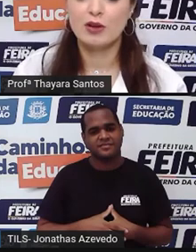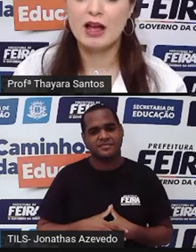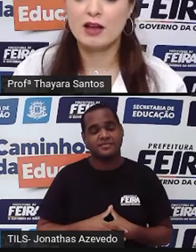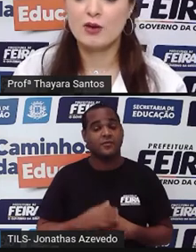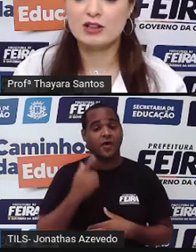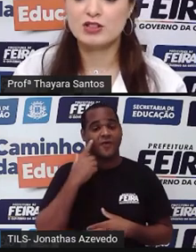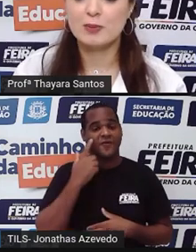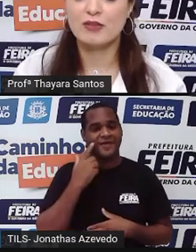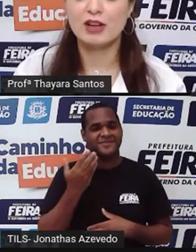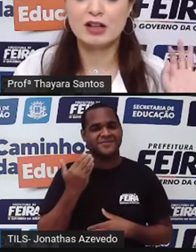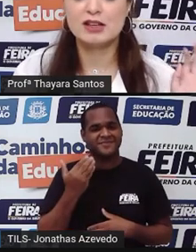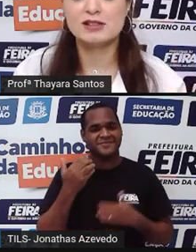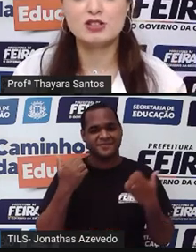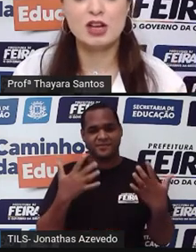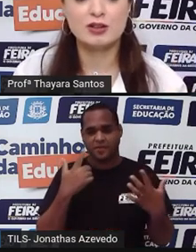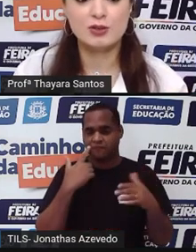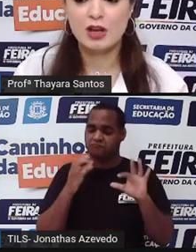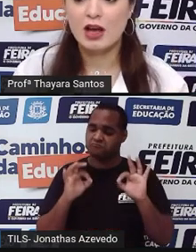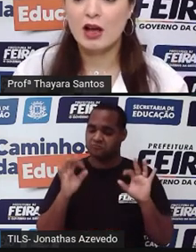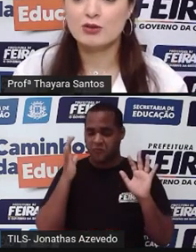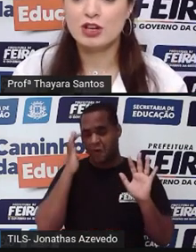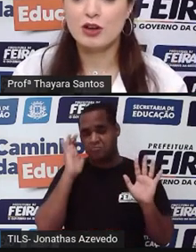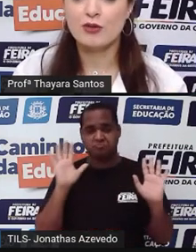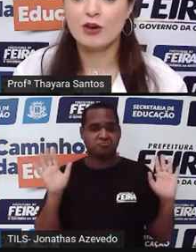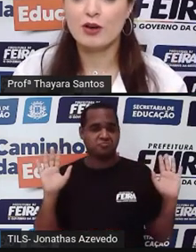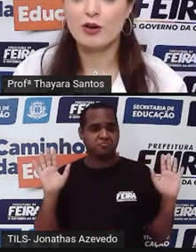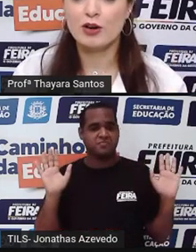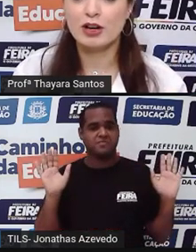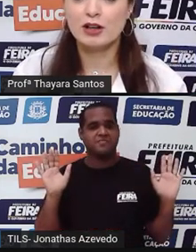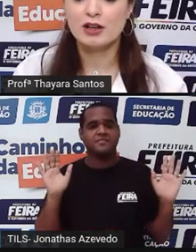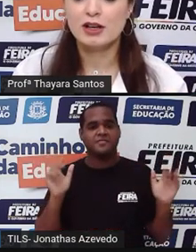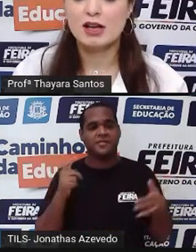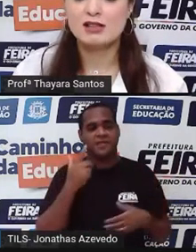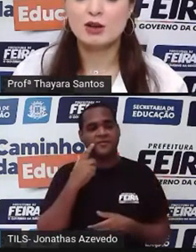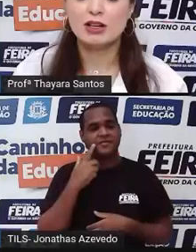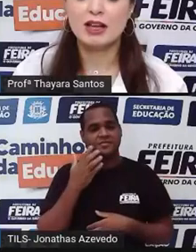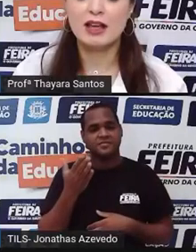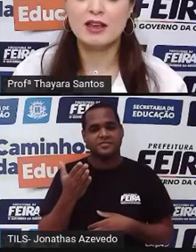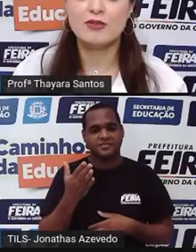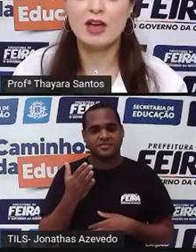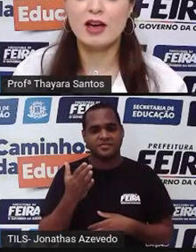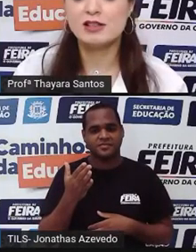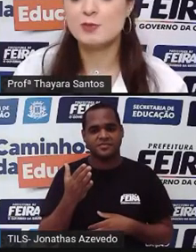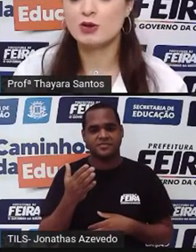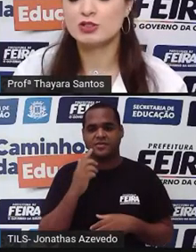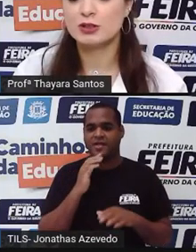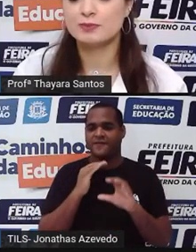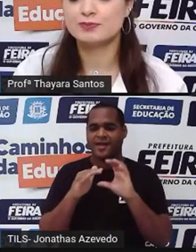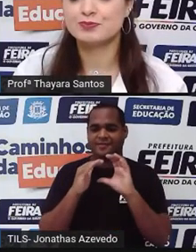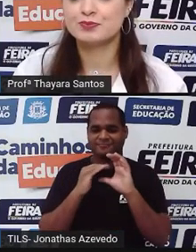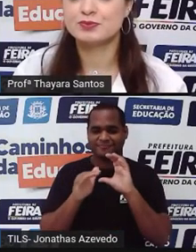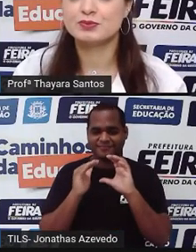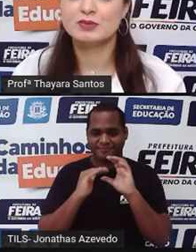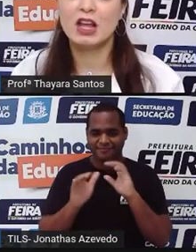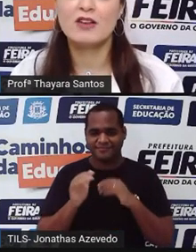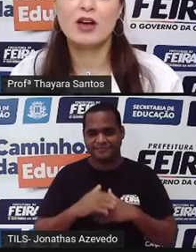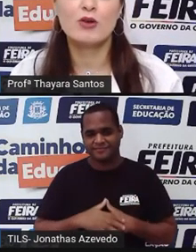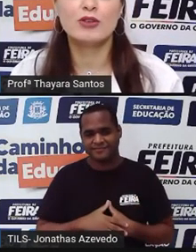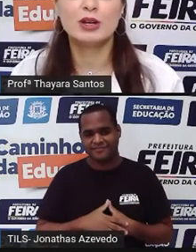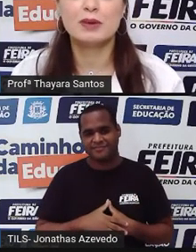Bom vamos lá eu acho que é para ficar desse jeito aí onde é que eu vou agora é só clicar em enviar resposta